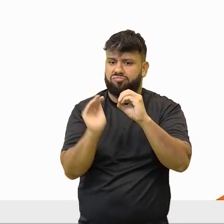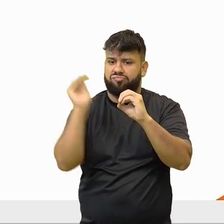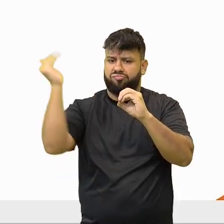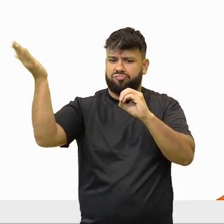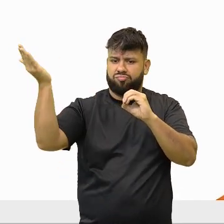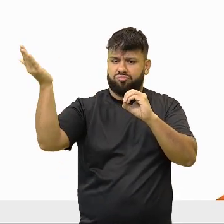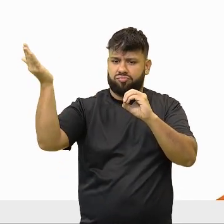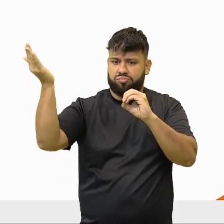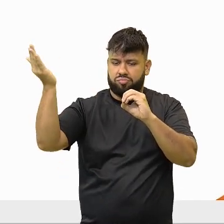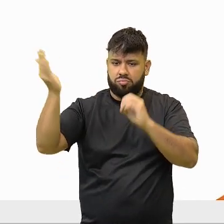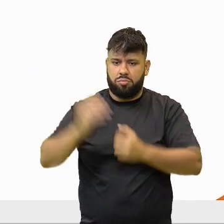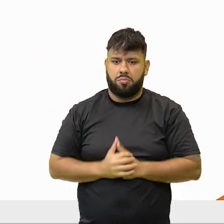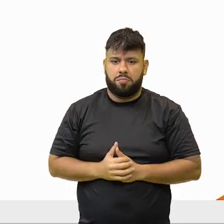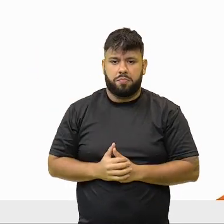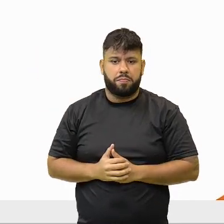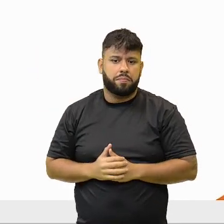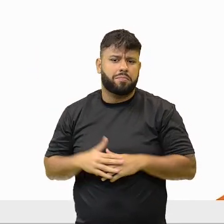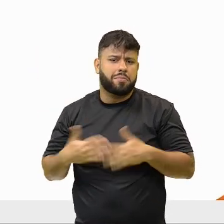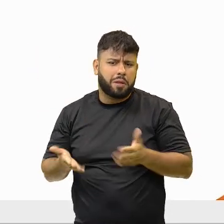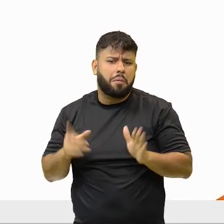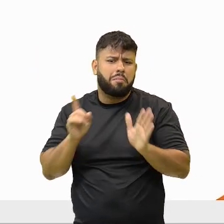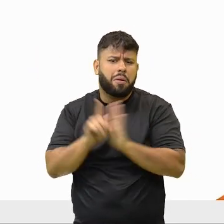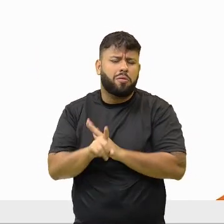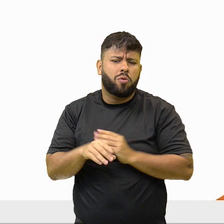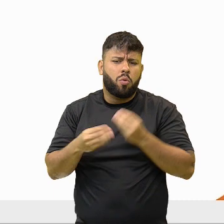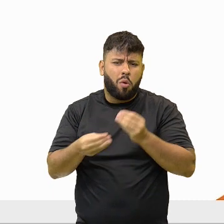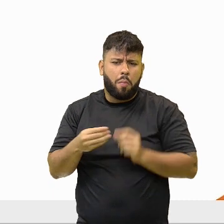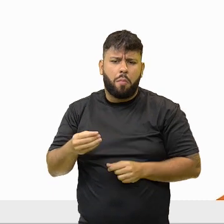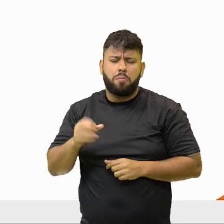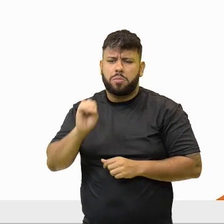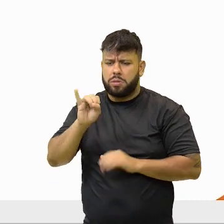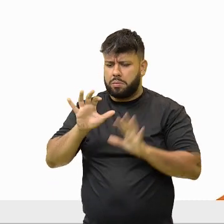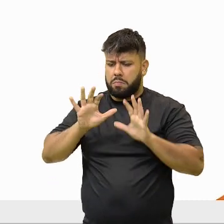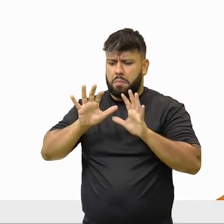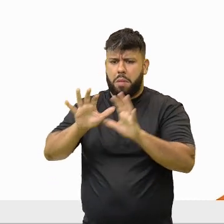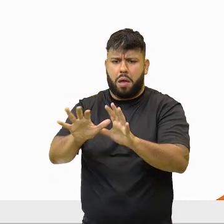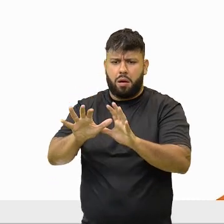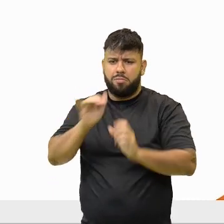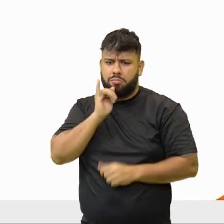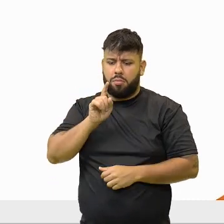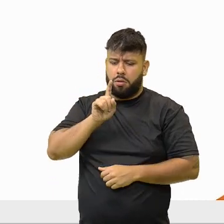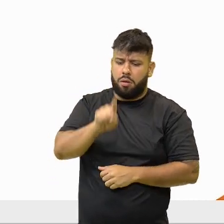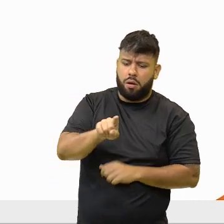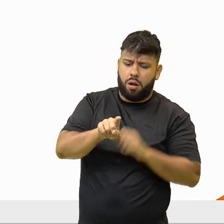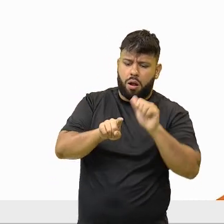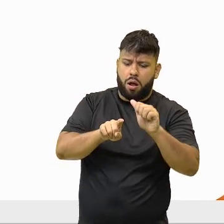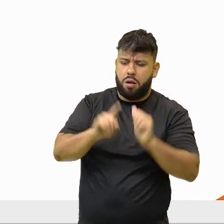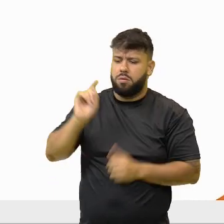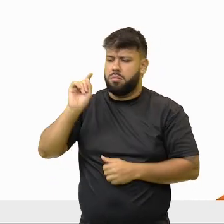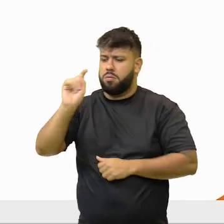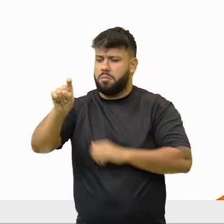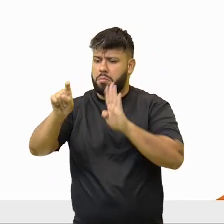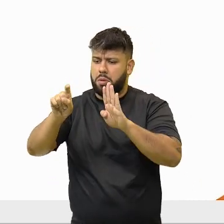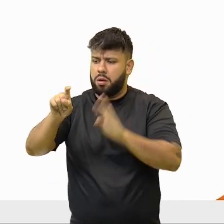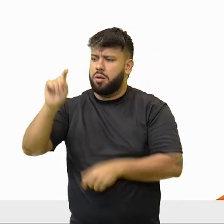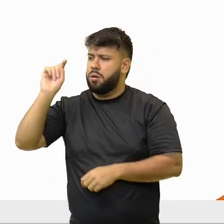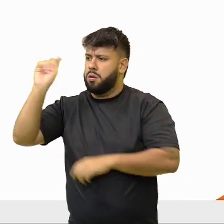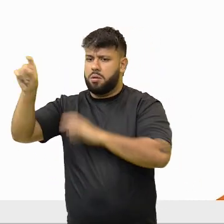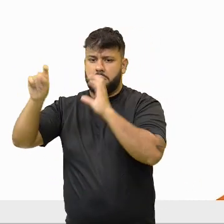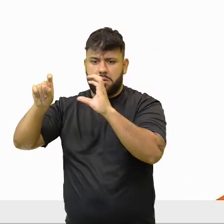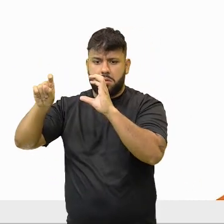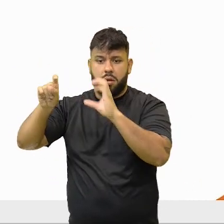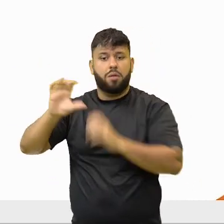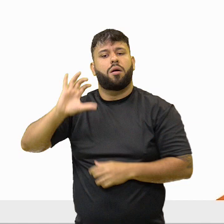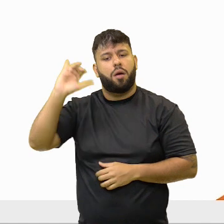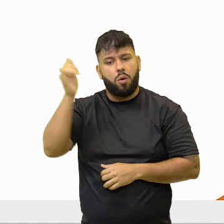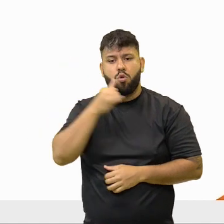A pergunta que se faz é, quando eu pegar esse objeto carregado positivamente e tocar em todos esses pontos, o que deve acontecer? Eletrização por